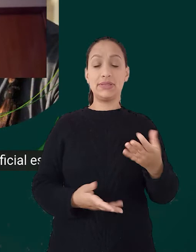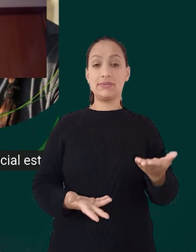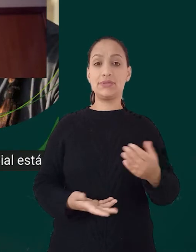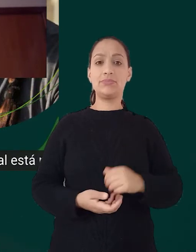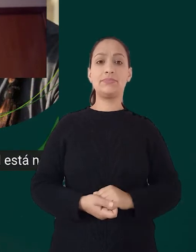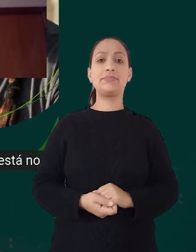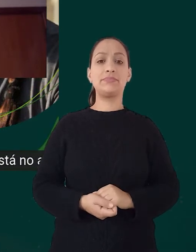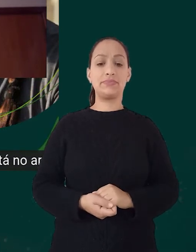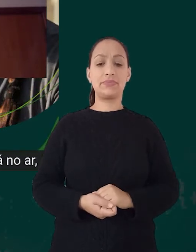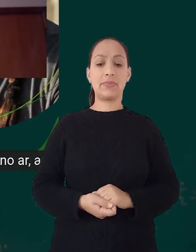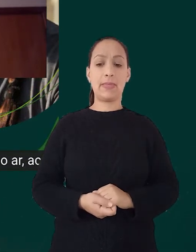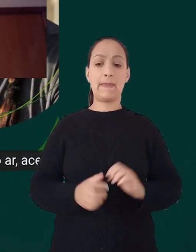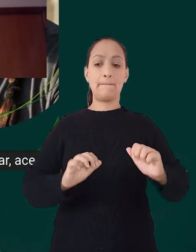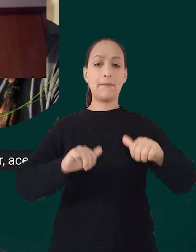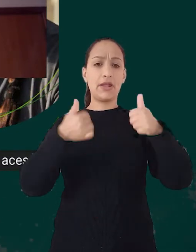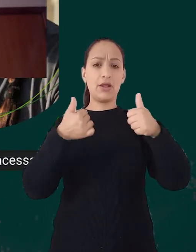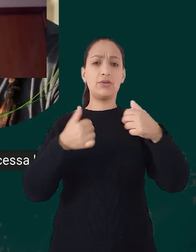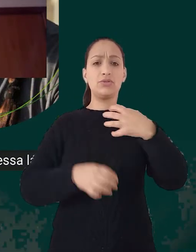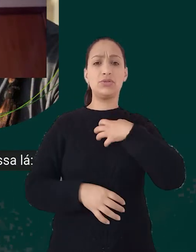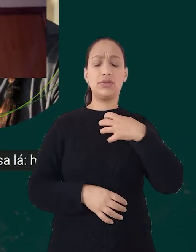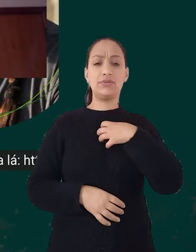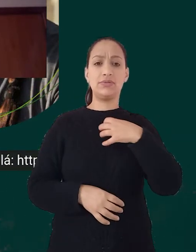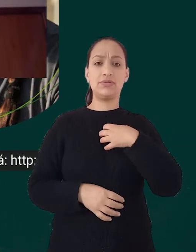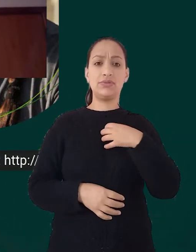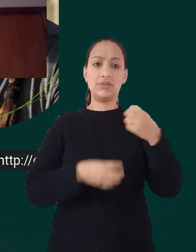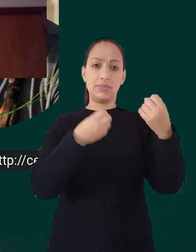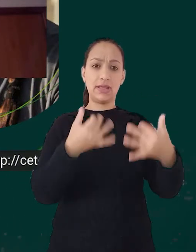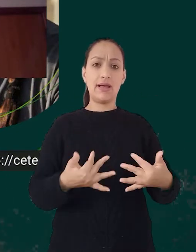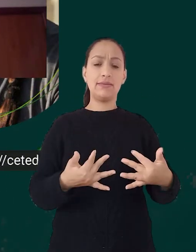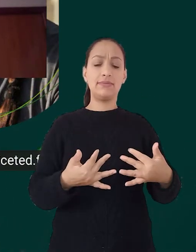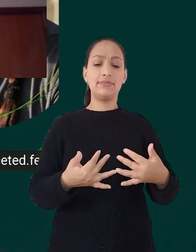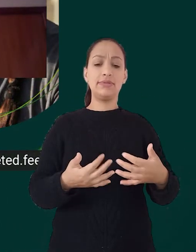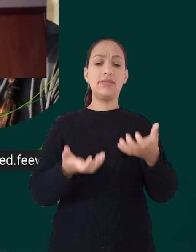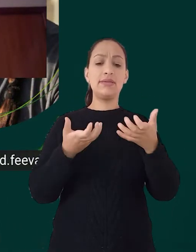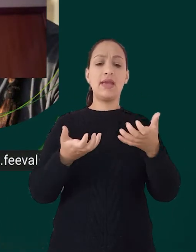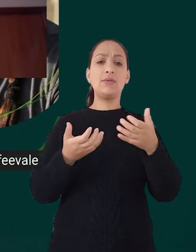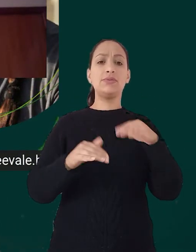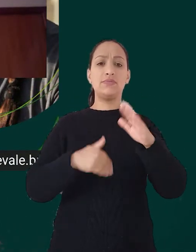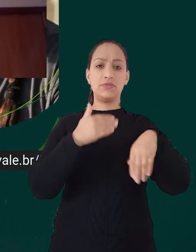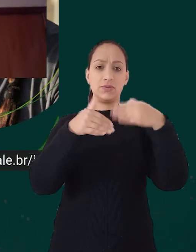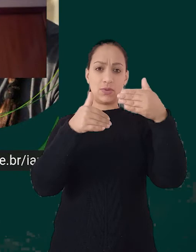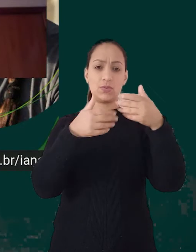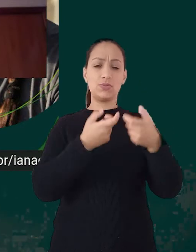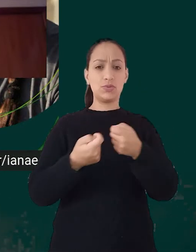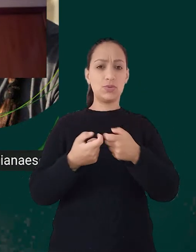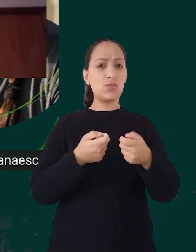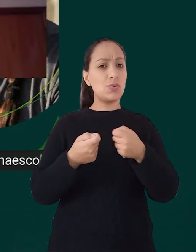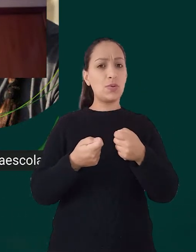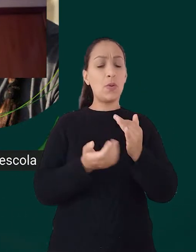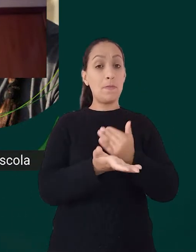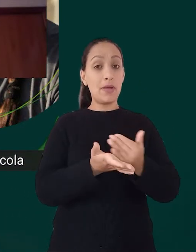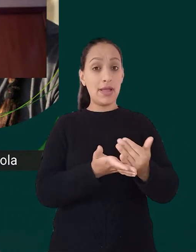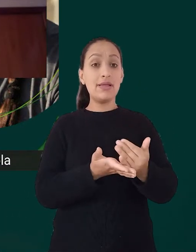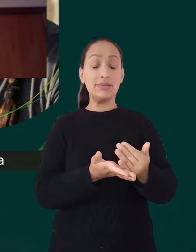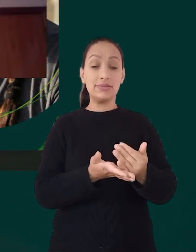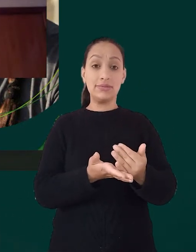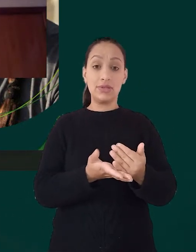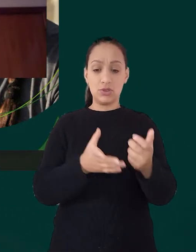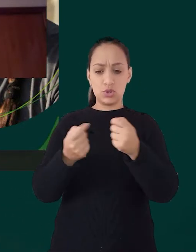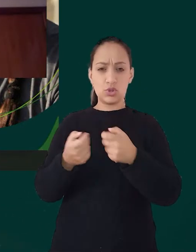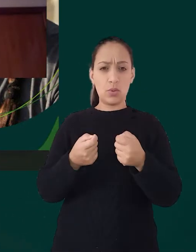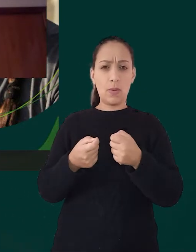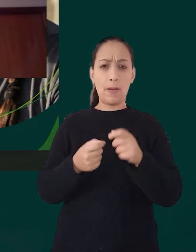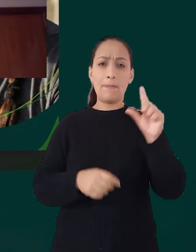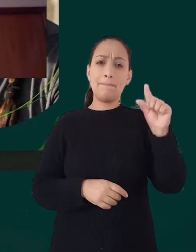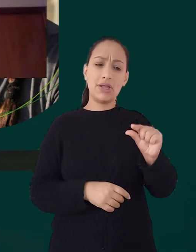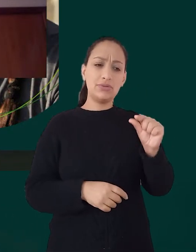A melhor forma de dizer para alguém que quer virar um desenvolvedor de jogo é passe a jogar com menos